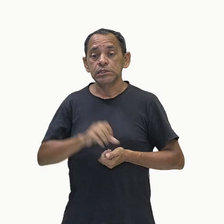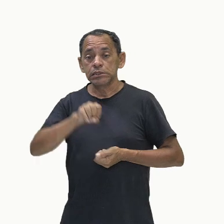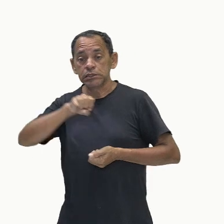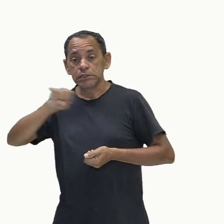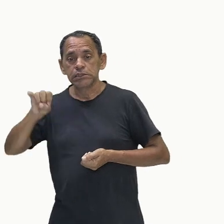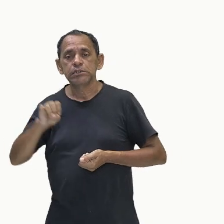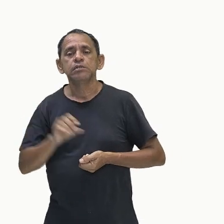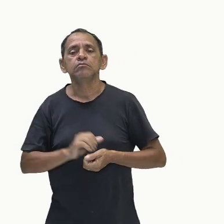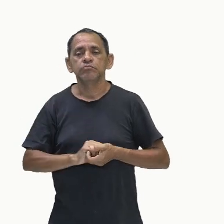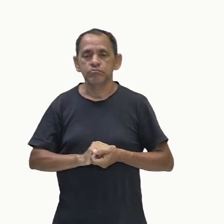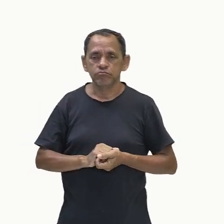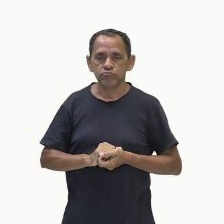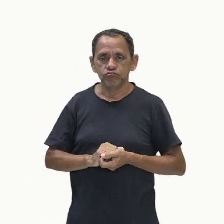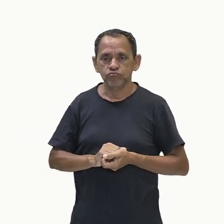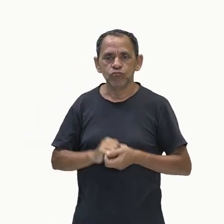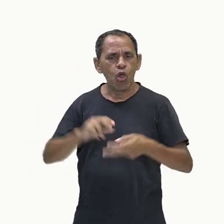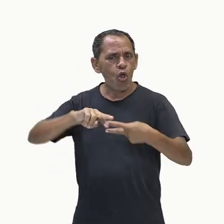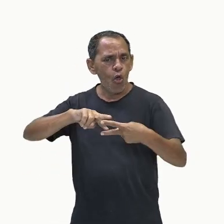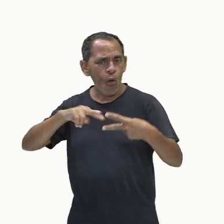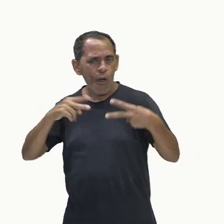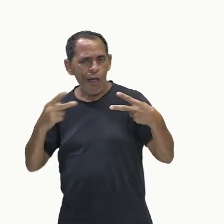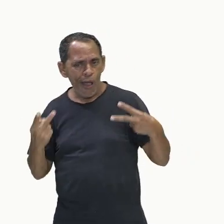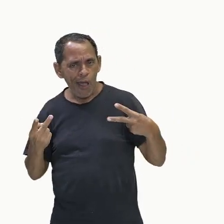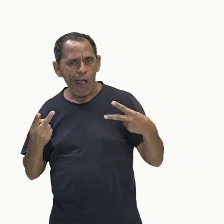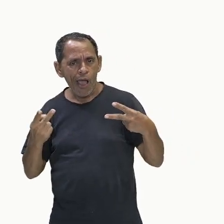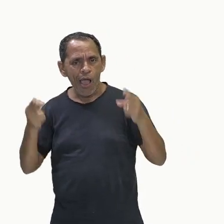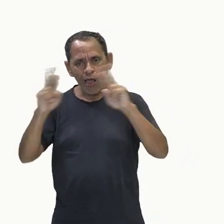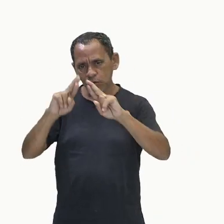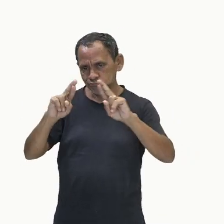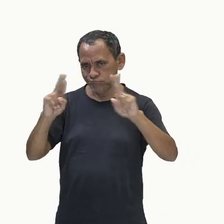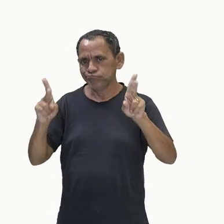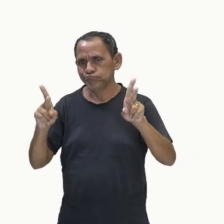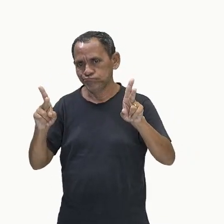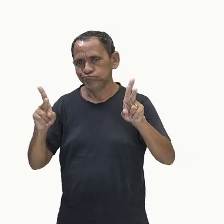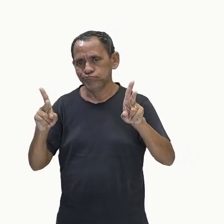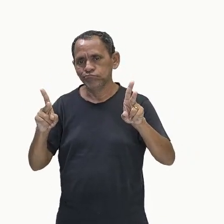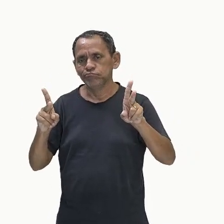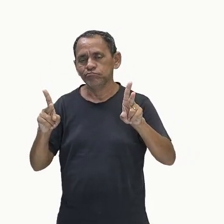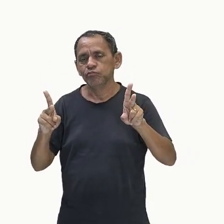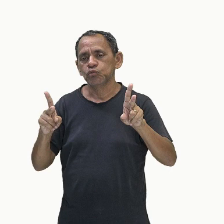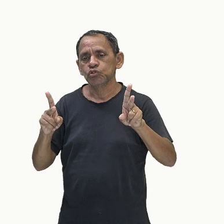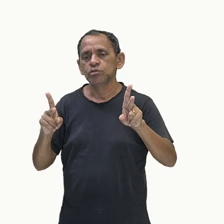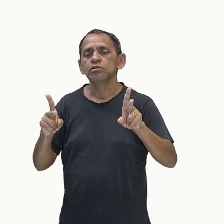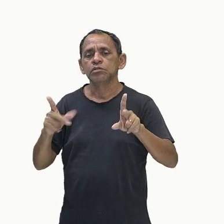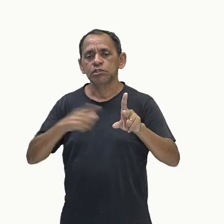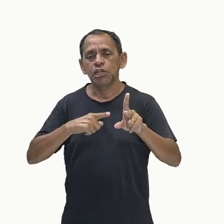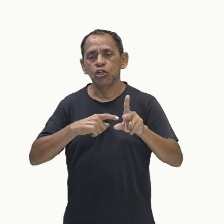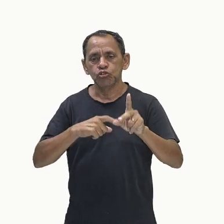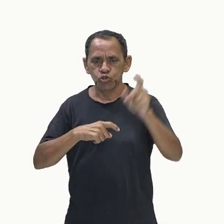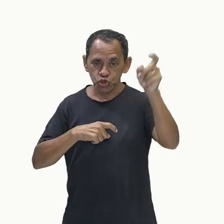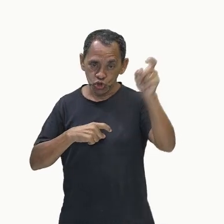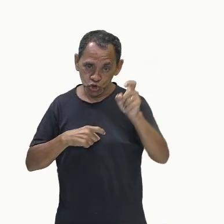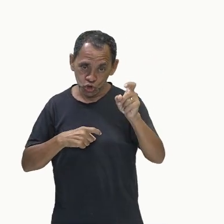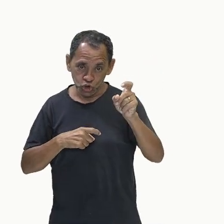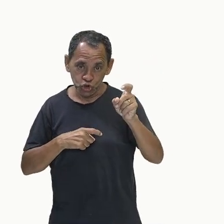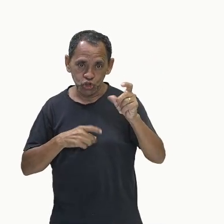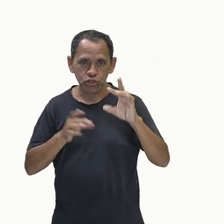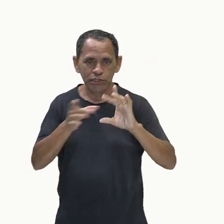ela vai ter um Dzão ligado ao X e um Dzinho ligado ao X, indiferente da ordem